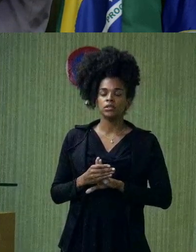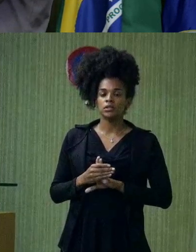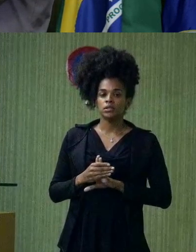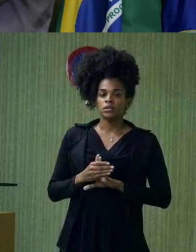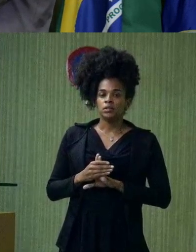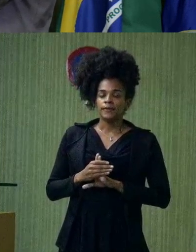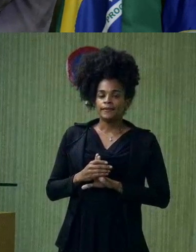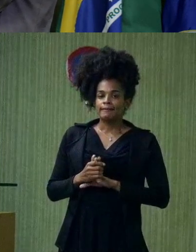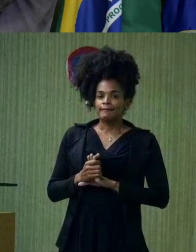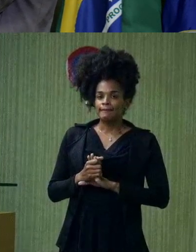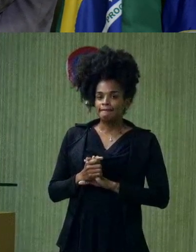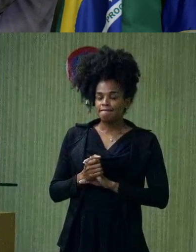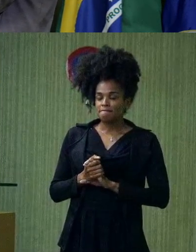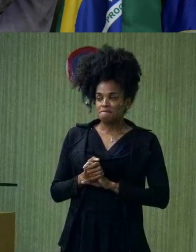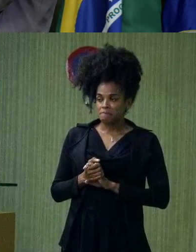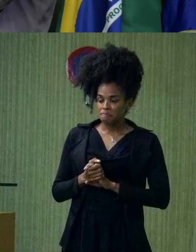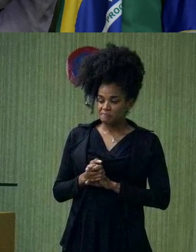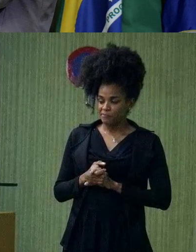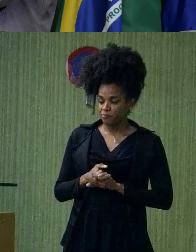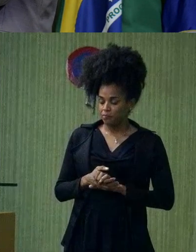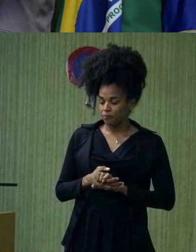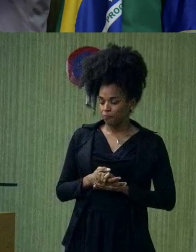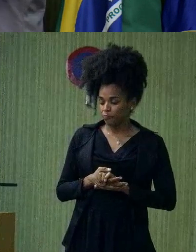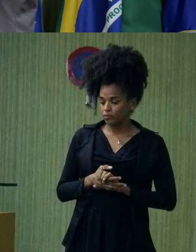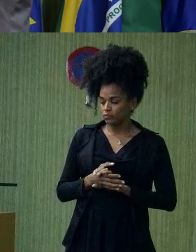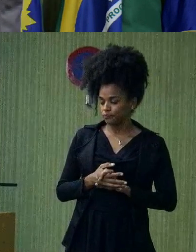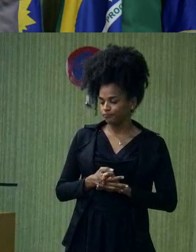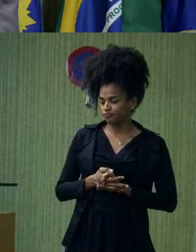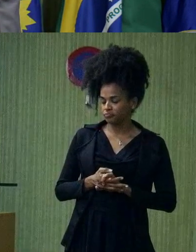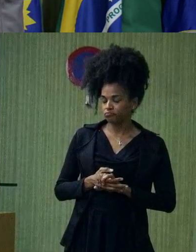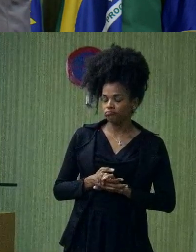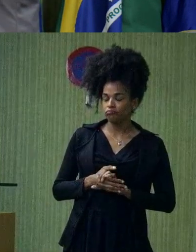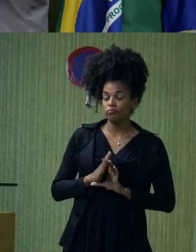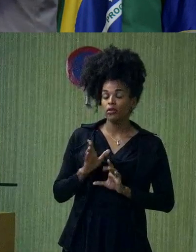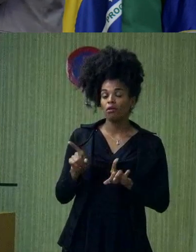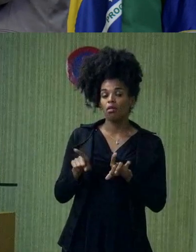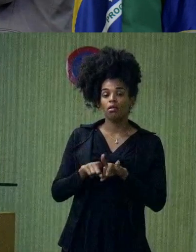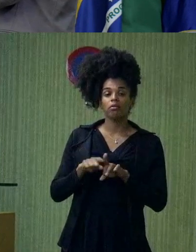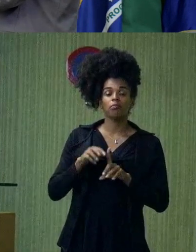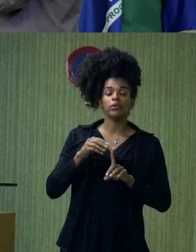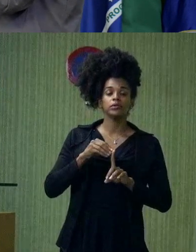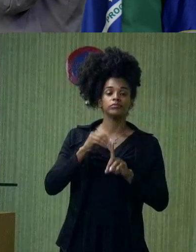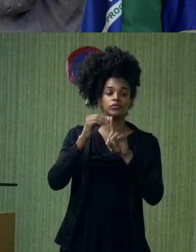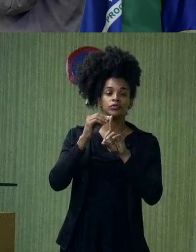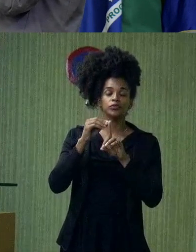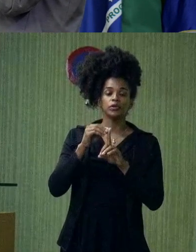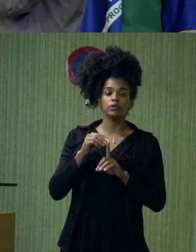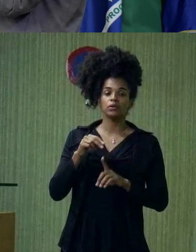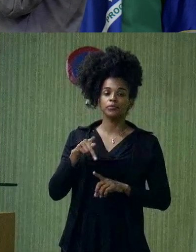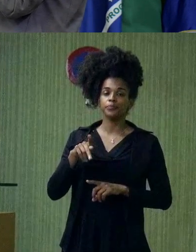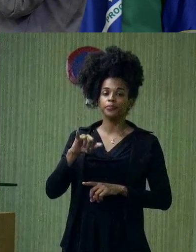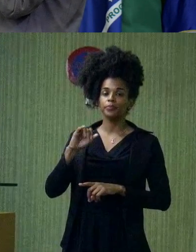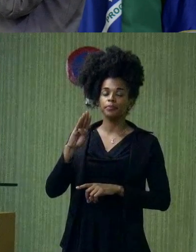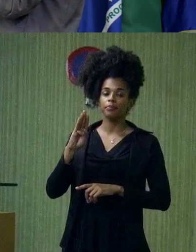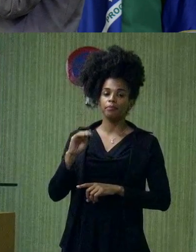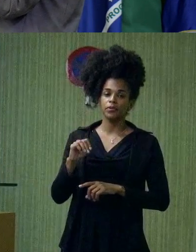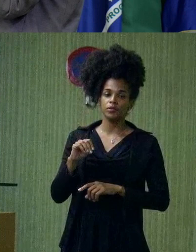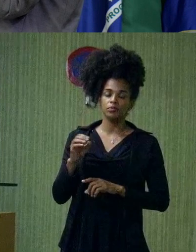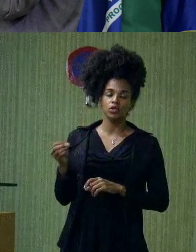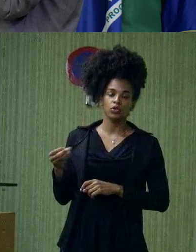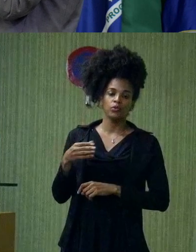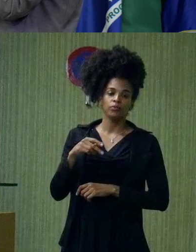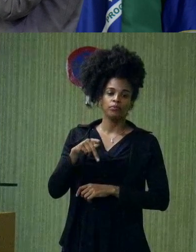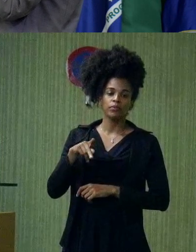de manhã só para destacar para vocês o PIB o novo pne né o o o o